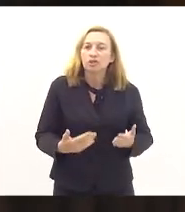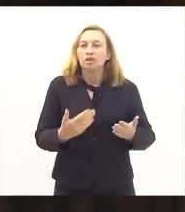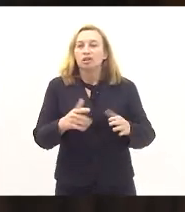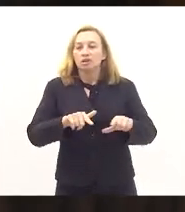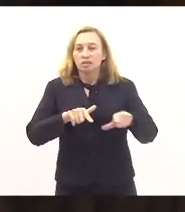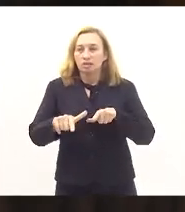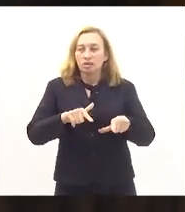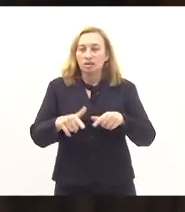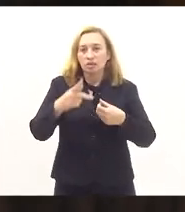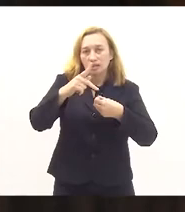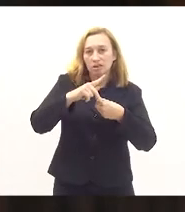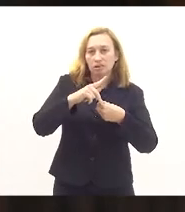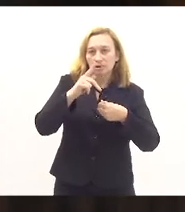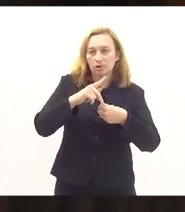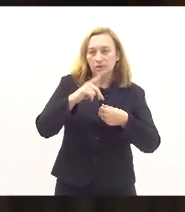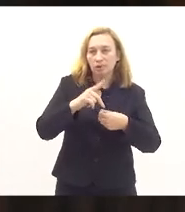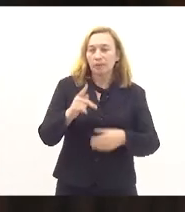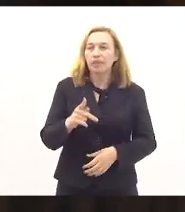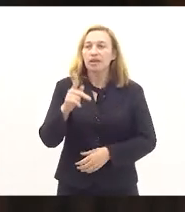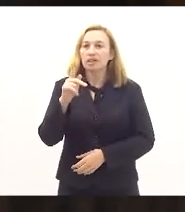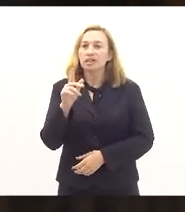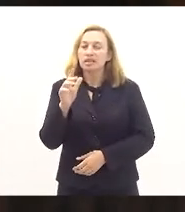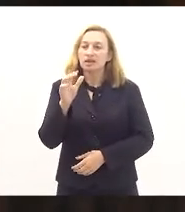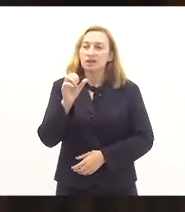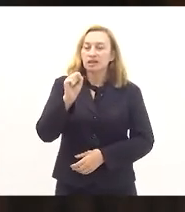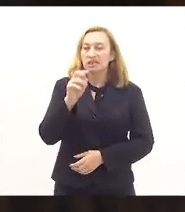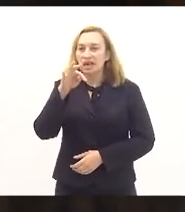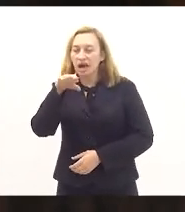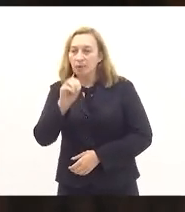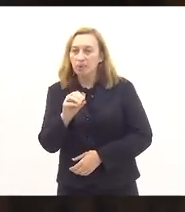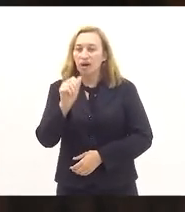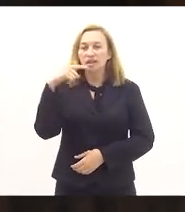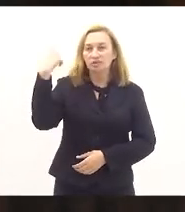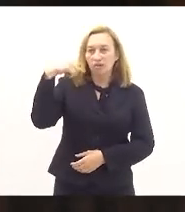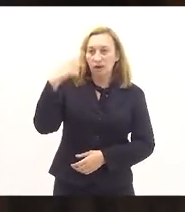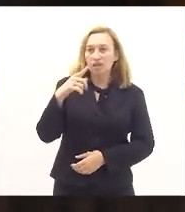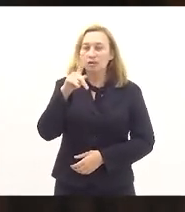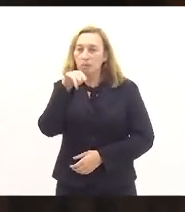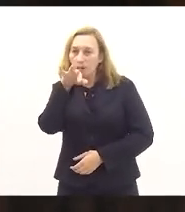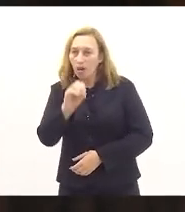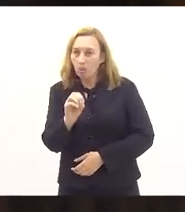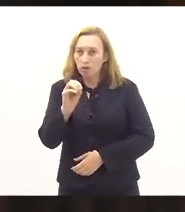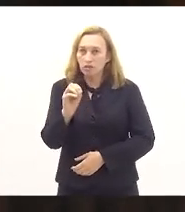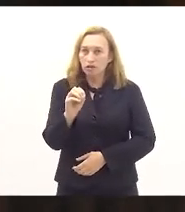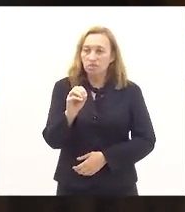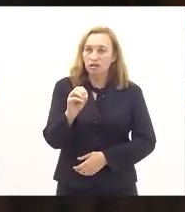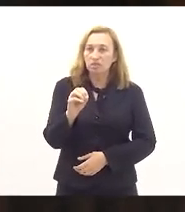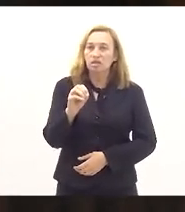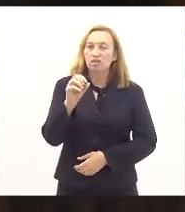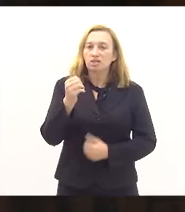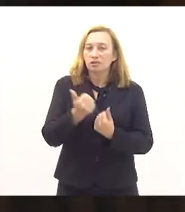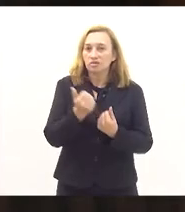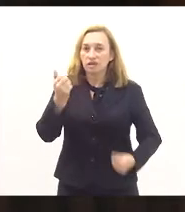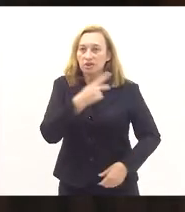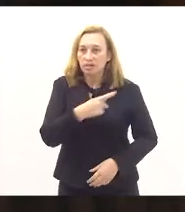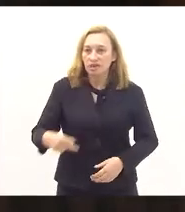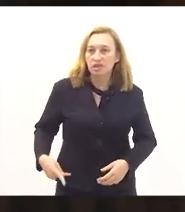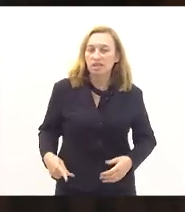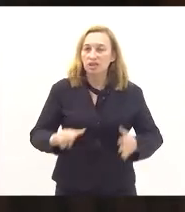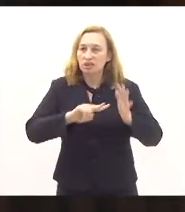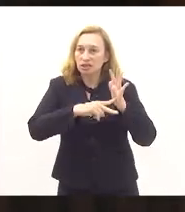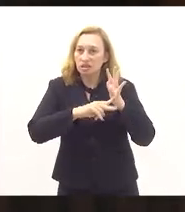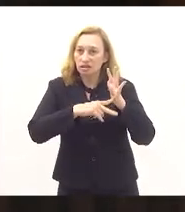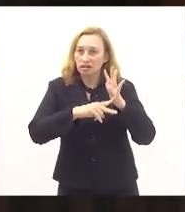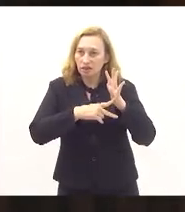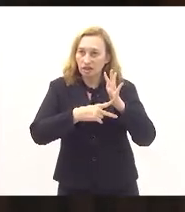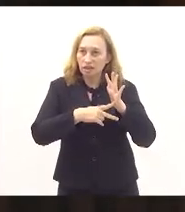da Petrobras, Sávio Mafra, advogado, Paulo Henrique Jesus da Silva, vice-presidente do Sindicato dos